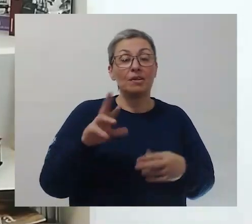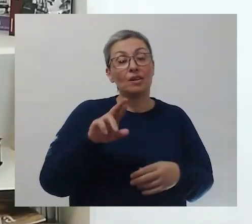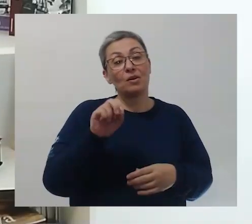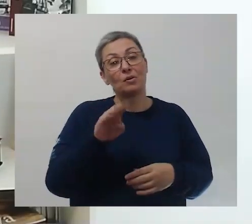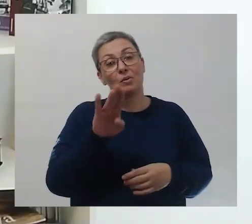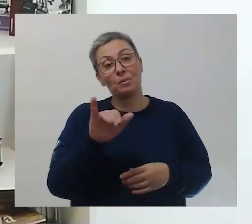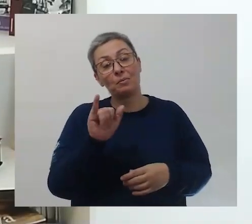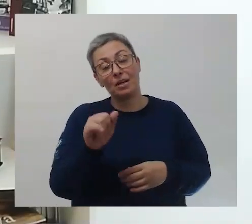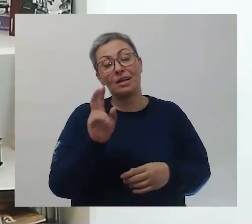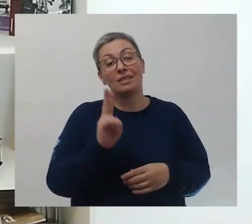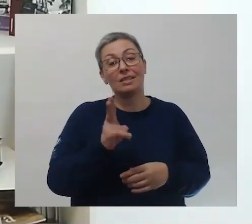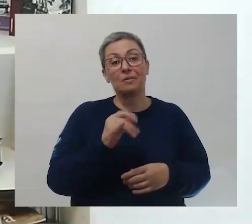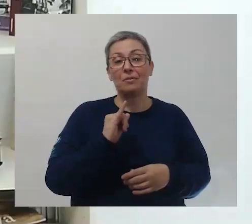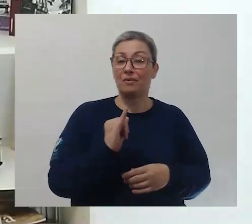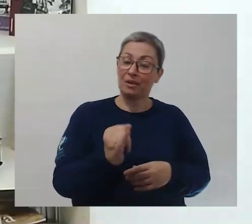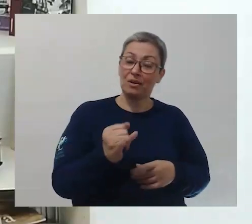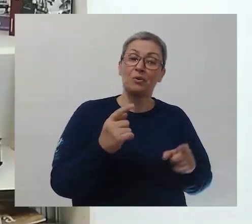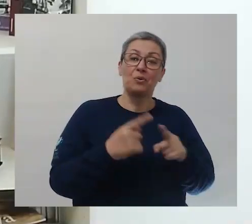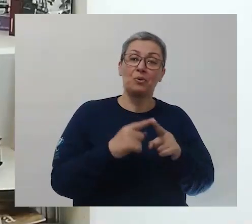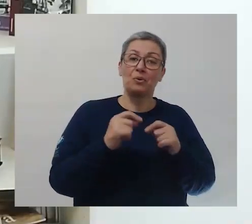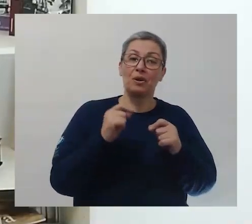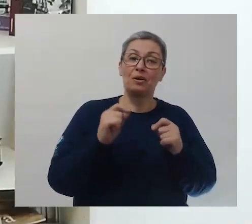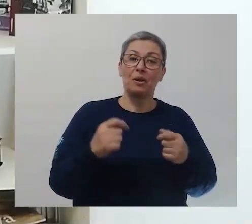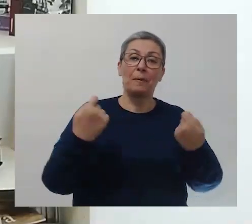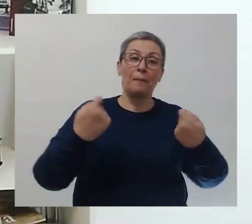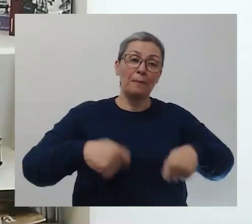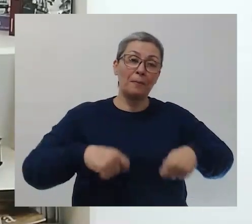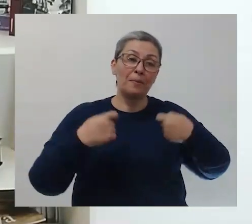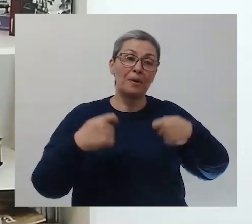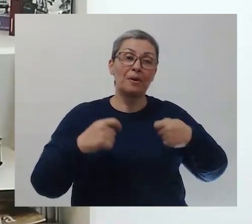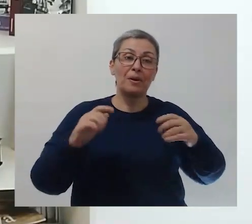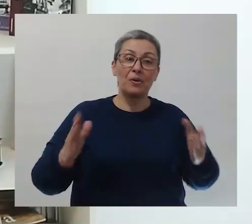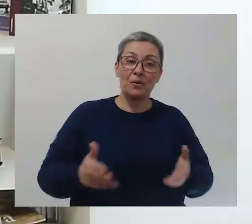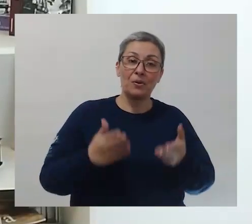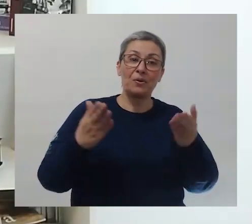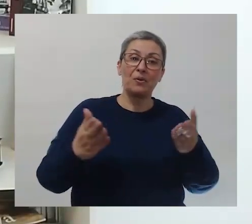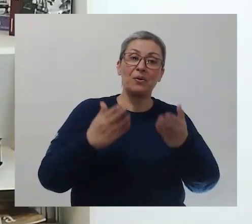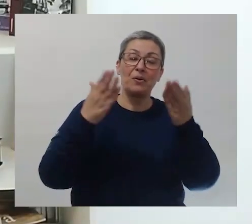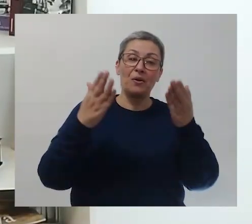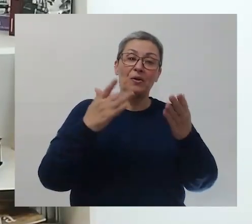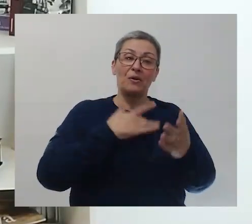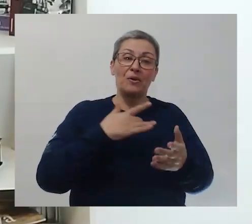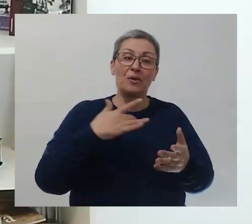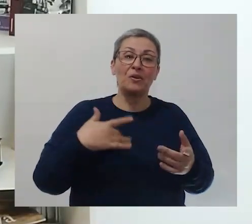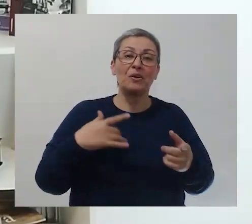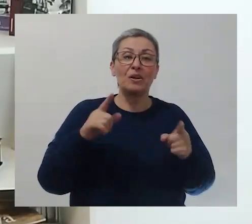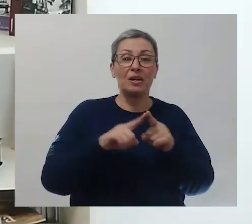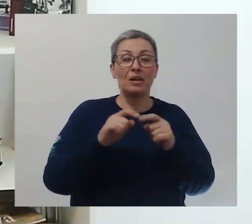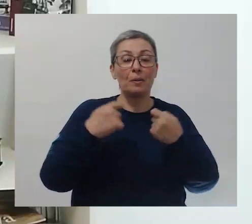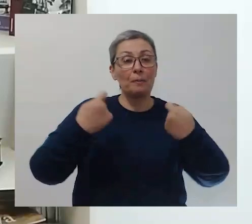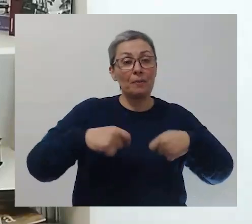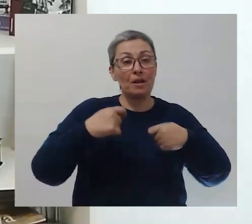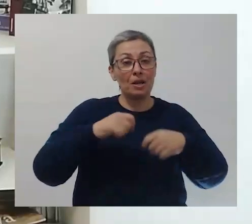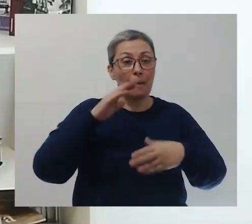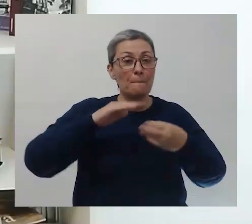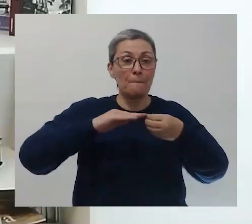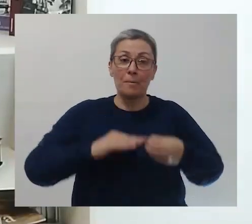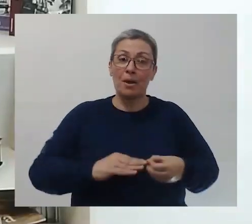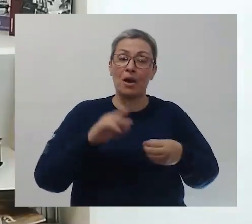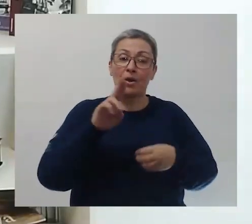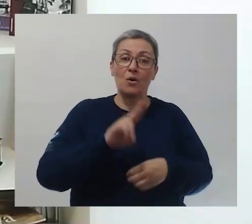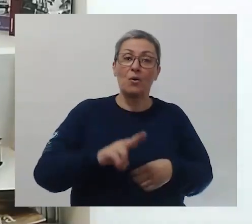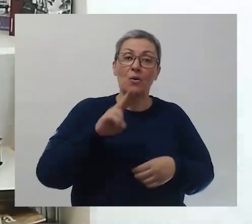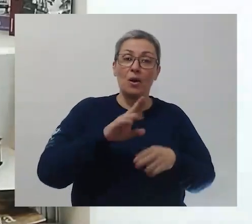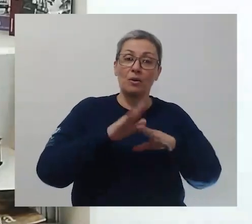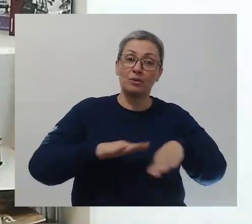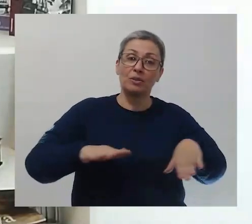Ruby sempre diz que racism is a grown-up disease and we must stop using our children